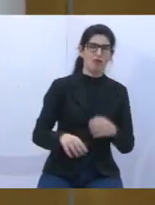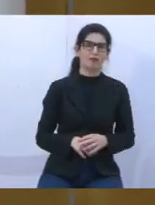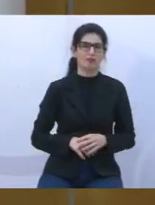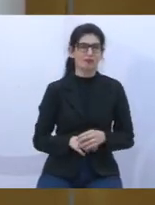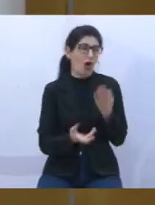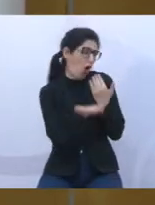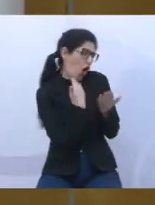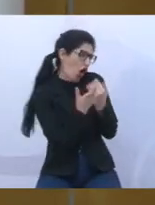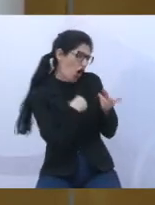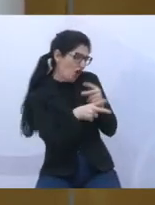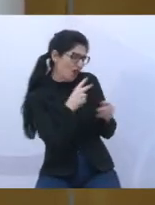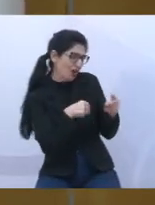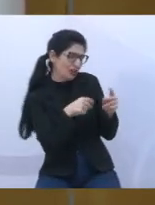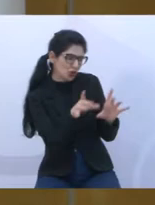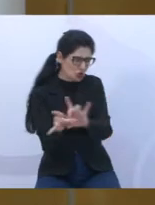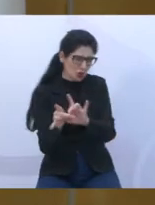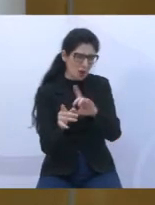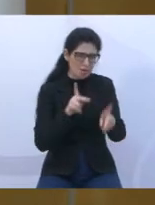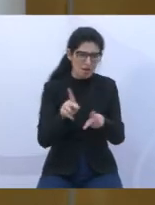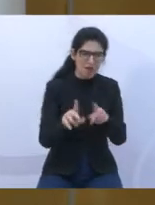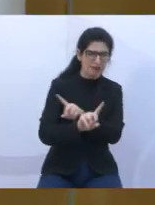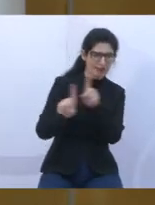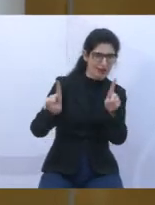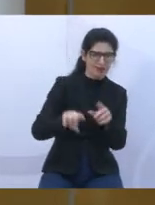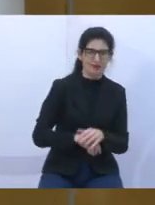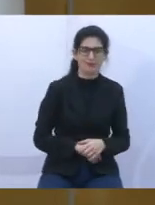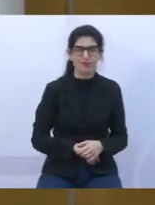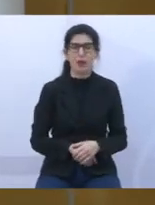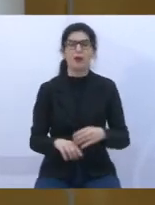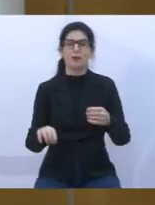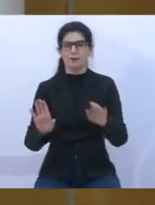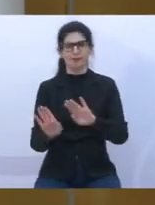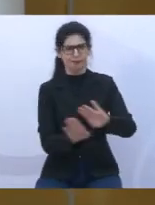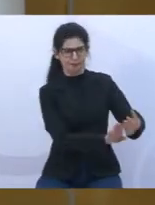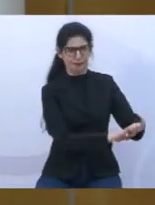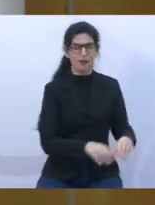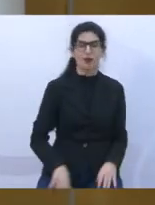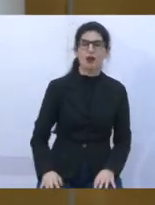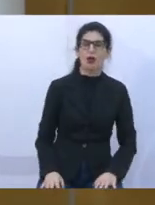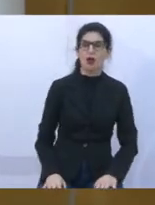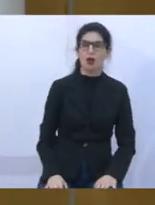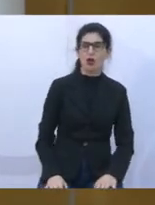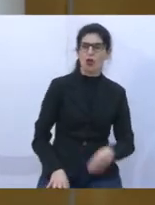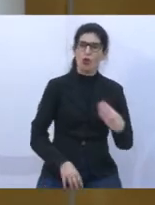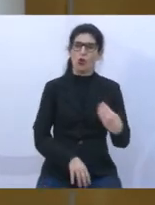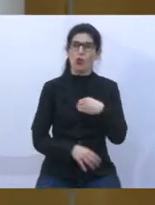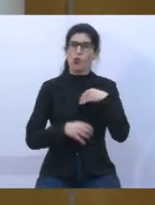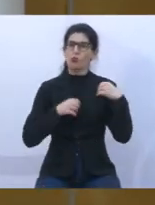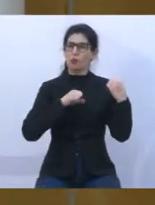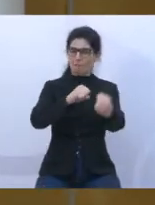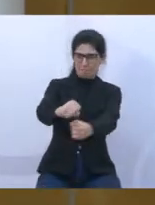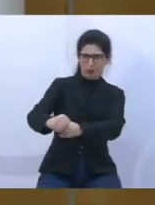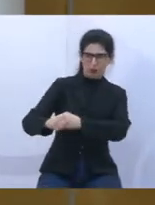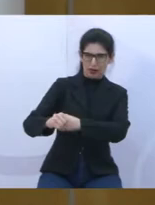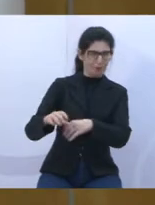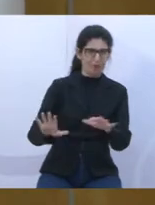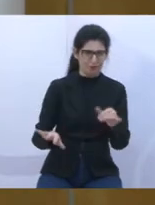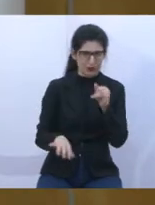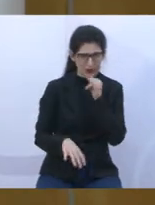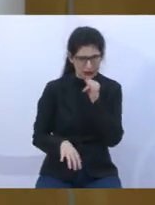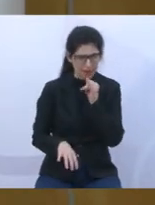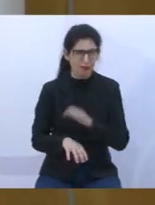dito e a governança na verdade gente ela não pode ficar longe da população não pode